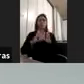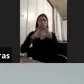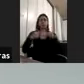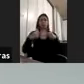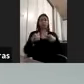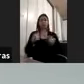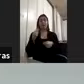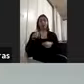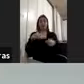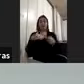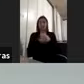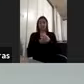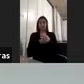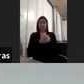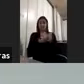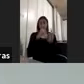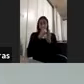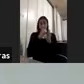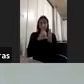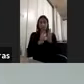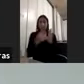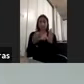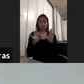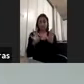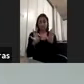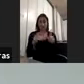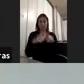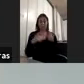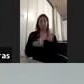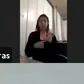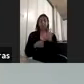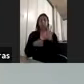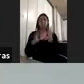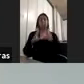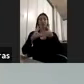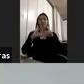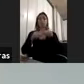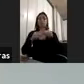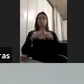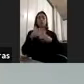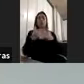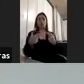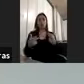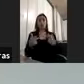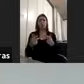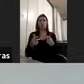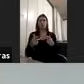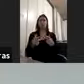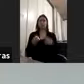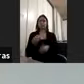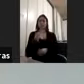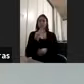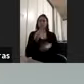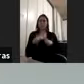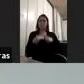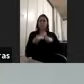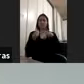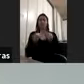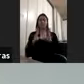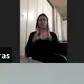sigiloso, tal era a monta dos benefícios e incentivos fiscais que a Renault recebeu